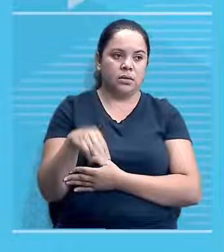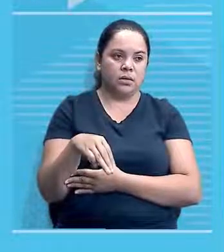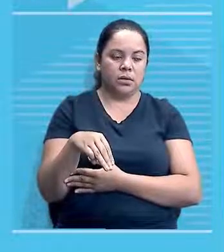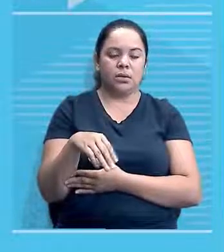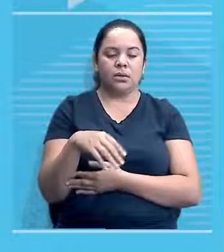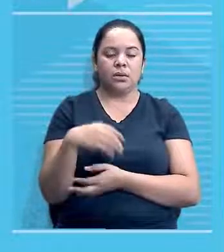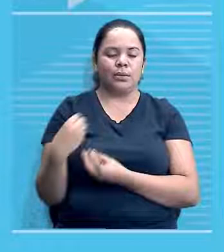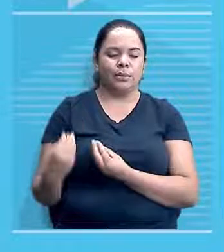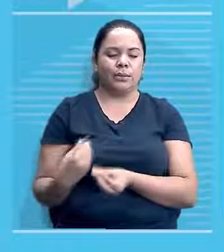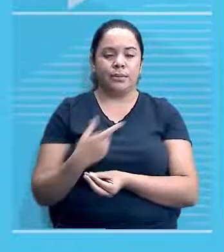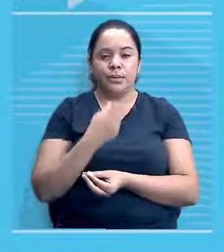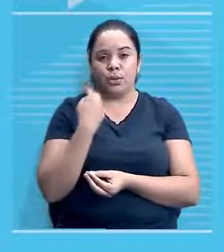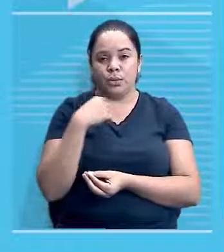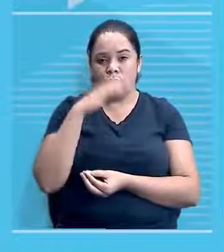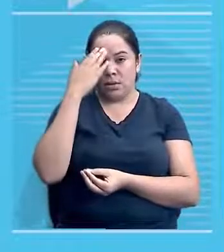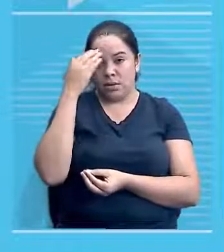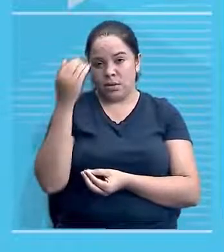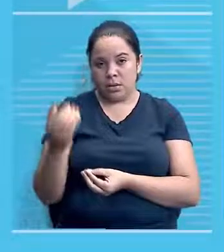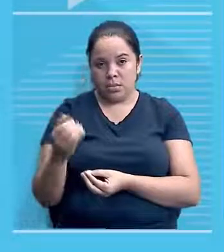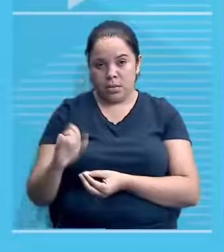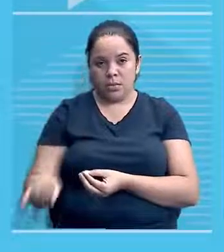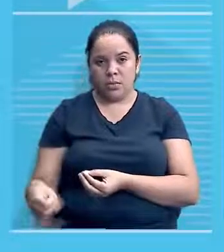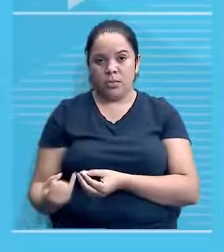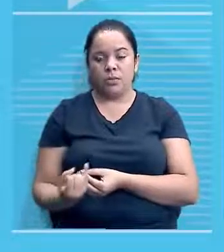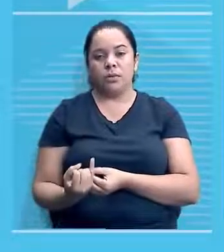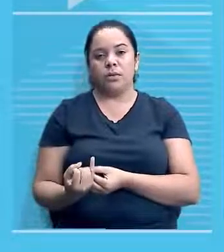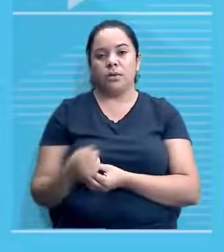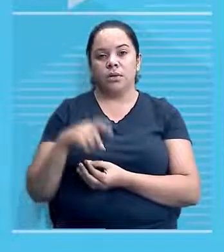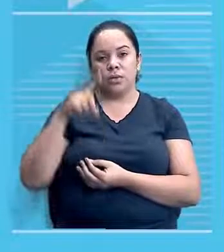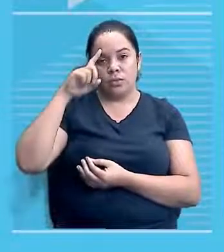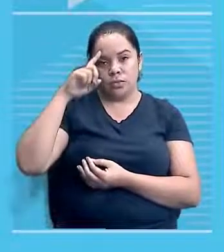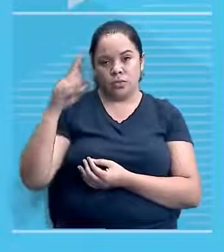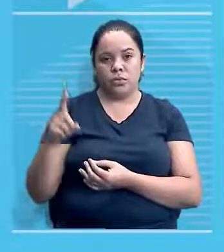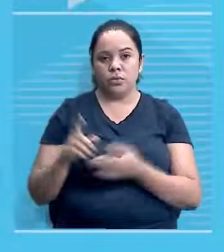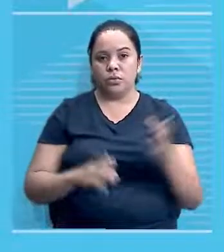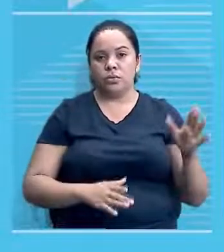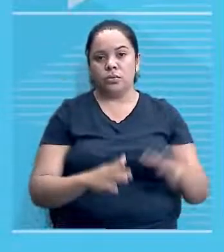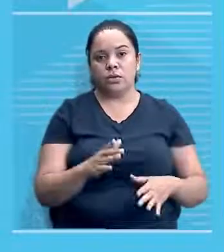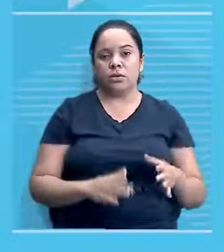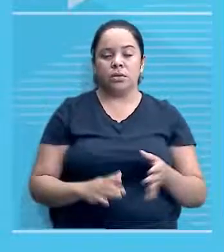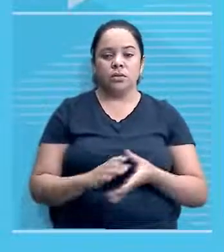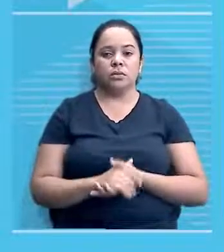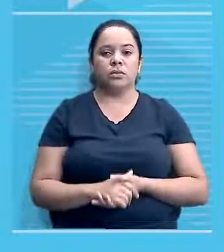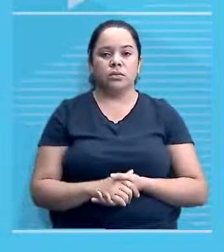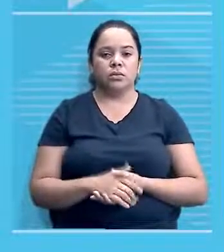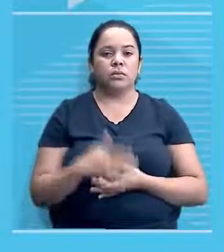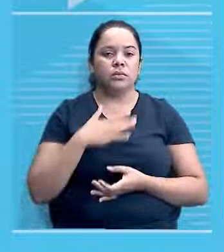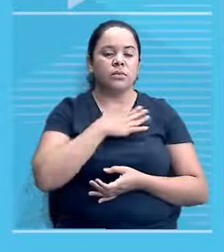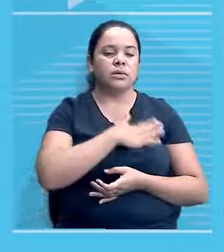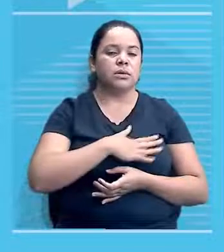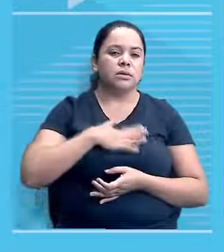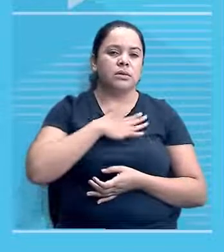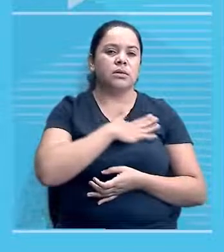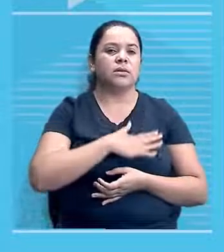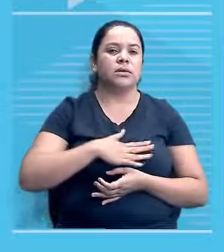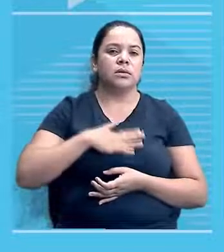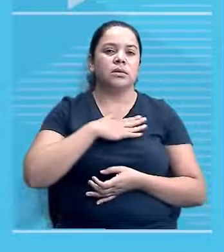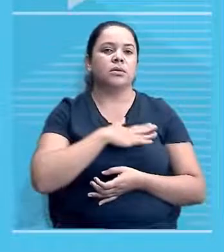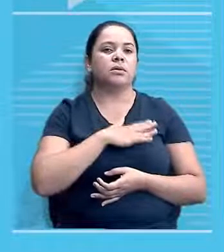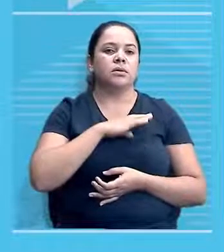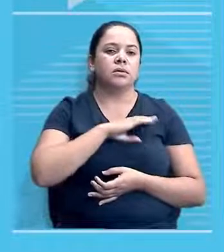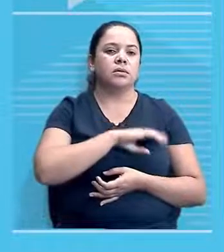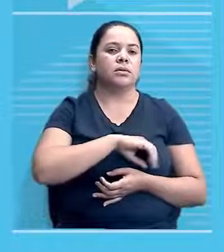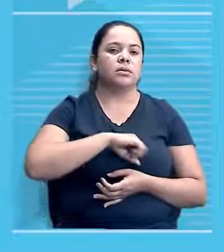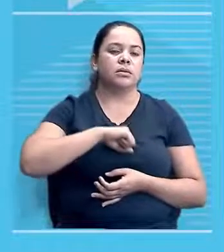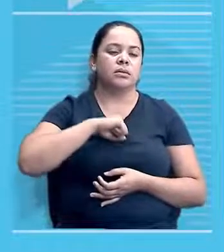é os prazeres do amor Porque a vida é breve tudo passa a